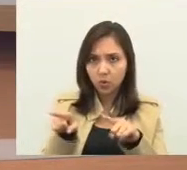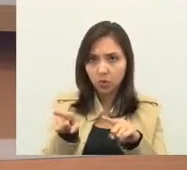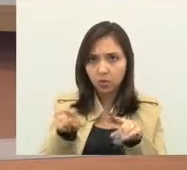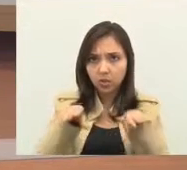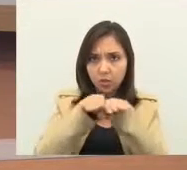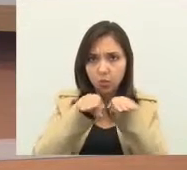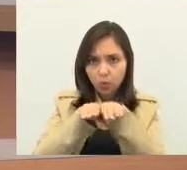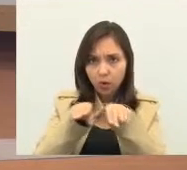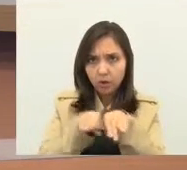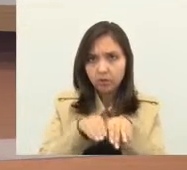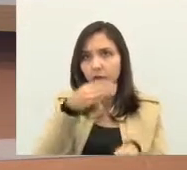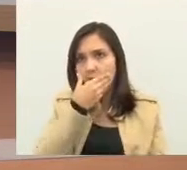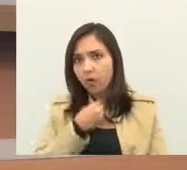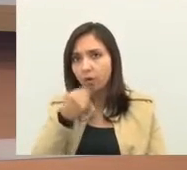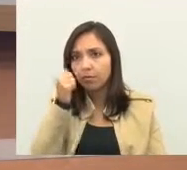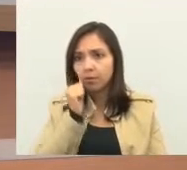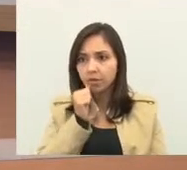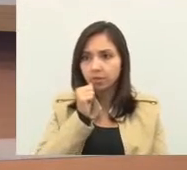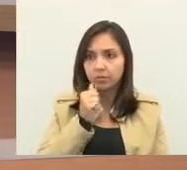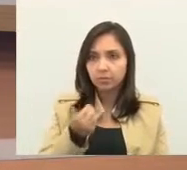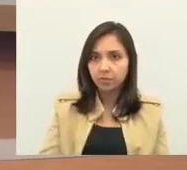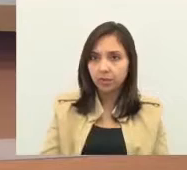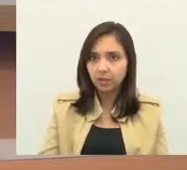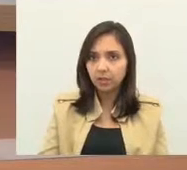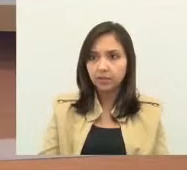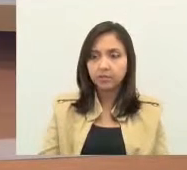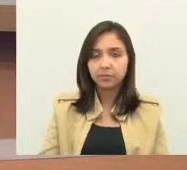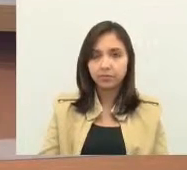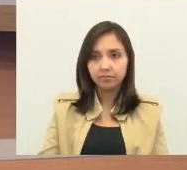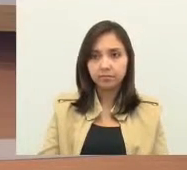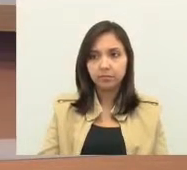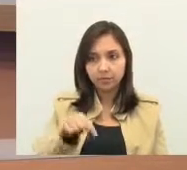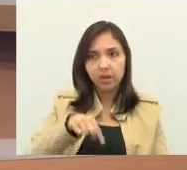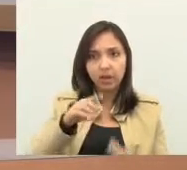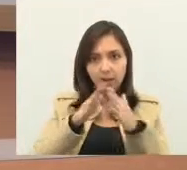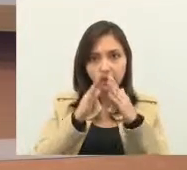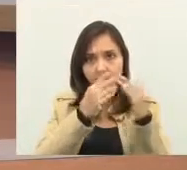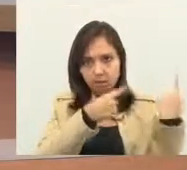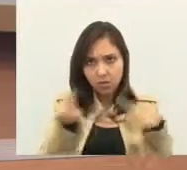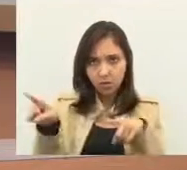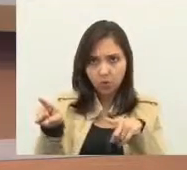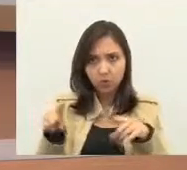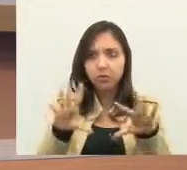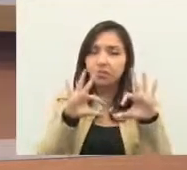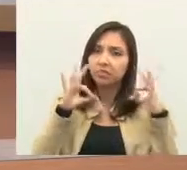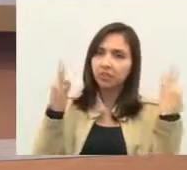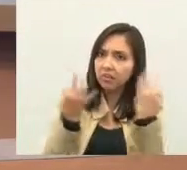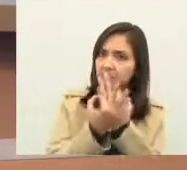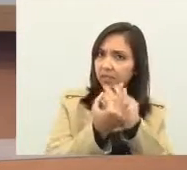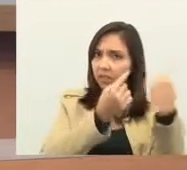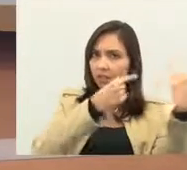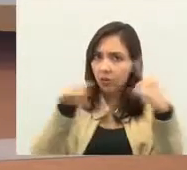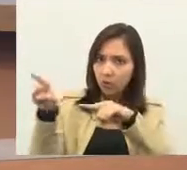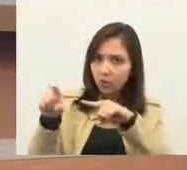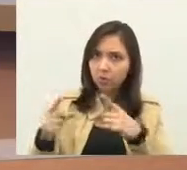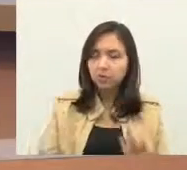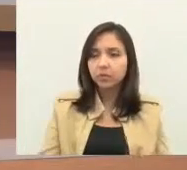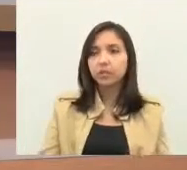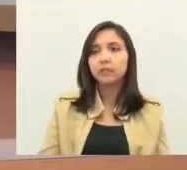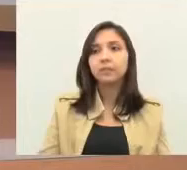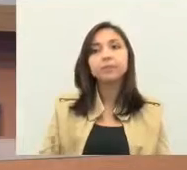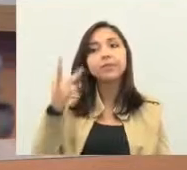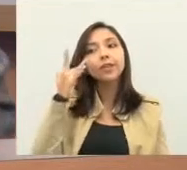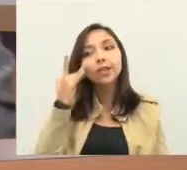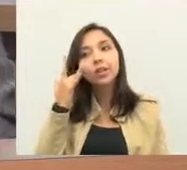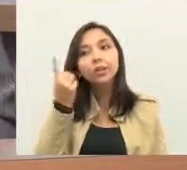igualdade de direito entre homens e mulheres? Essa casa é contra? As famílias são contra? Eu acho que a